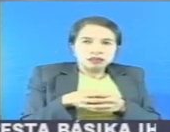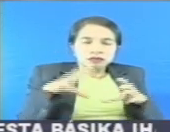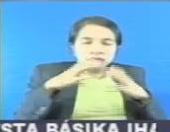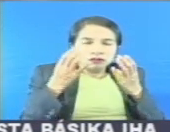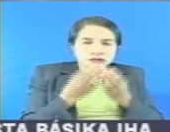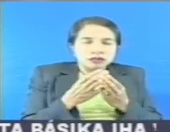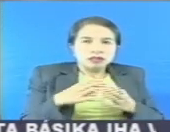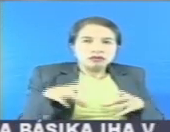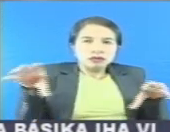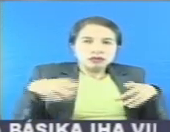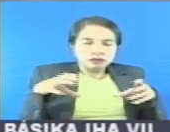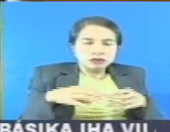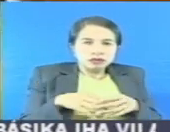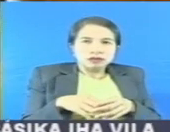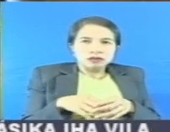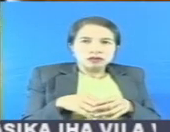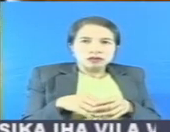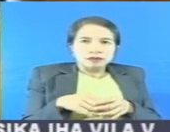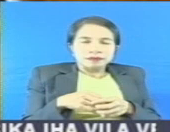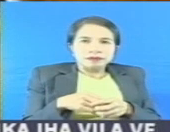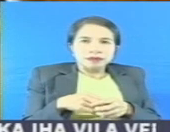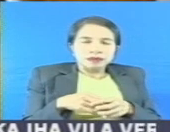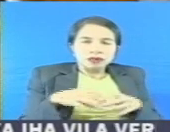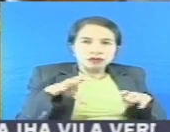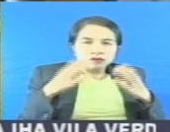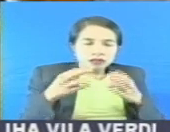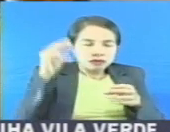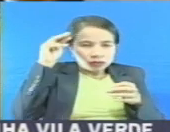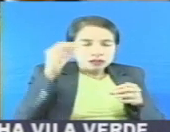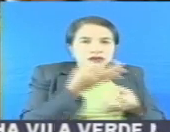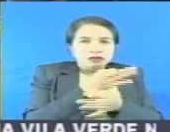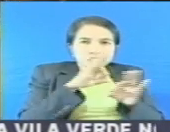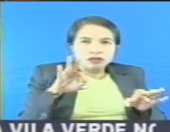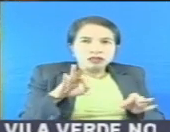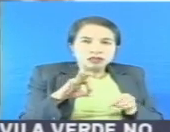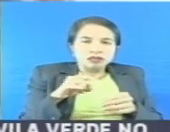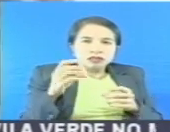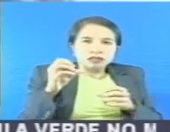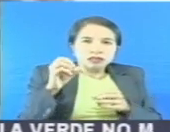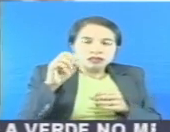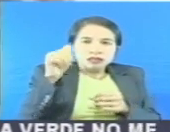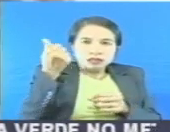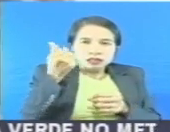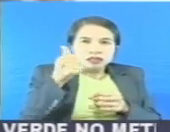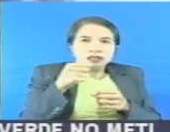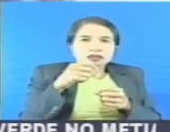de Imprensa. Mandato membro Conselho Imprensa atual termina em Aloron Sanulo, Fulang Maio, Tinanri